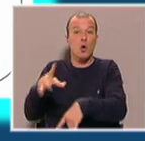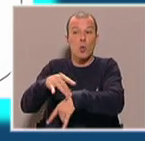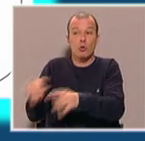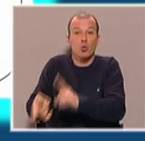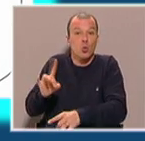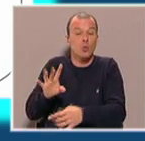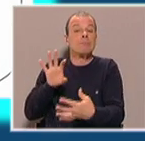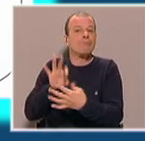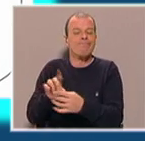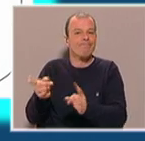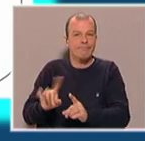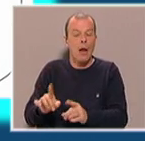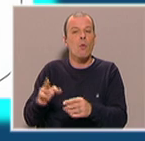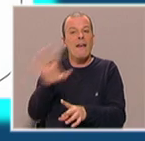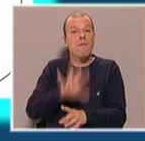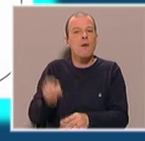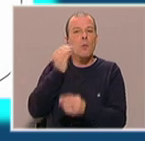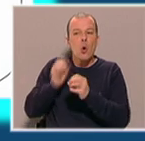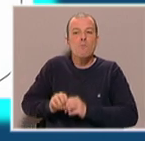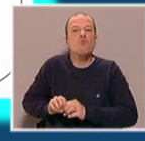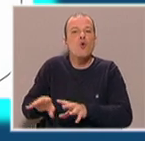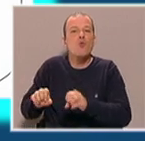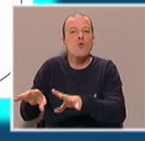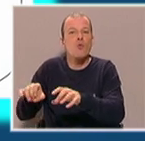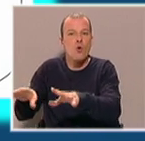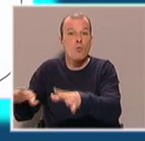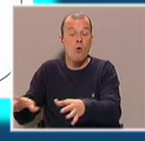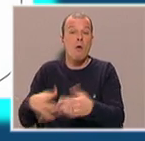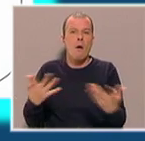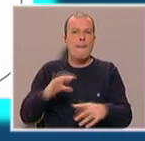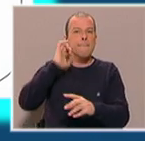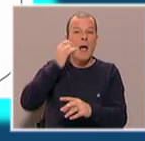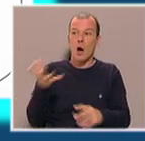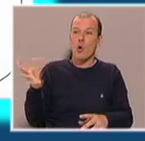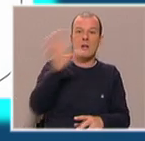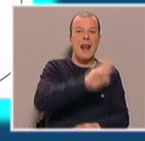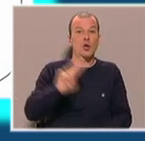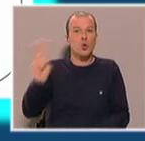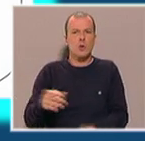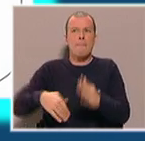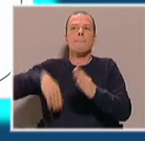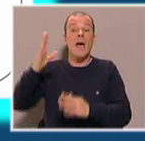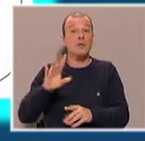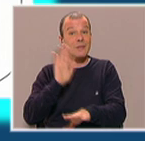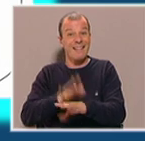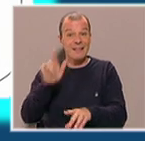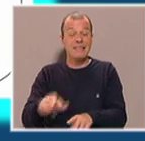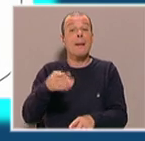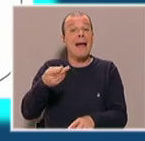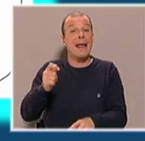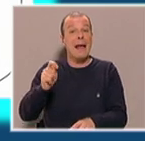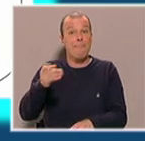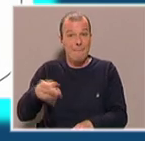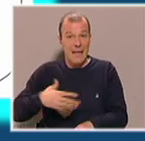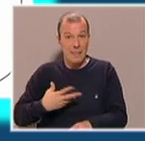com a forma como ela se espalha. Portanto, neste caso, ela afeta mais do que 2 continentes e daí a designação de pandemia. A aula